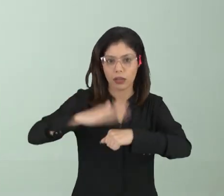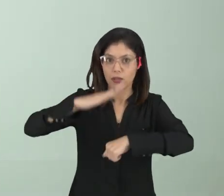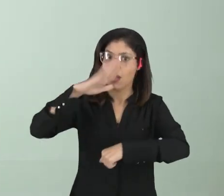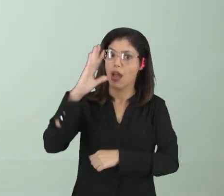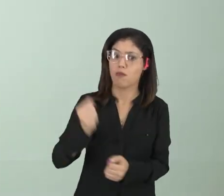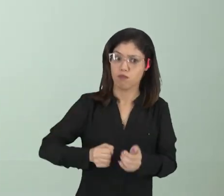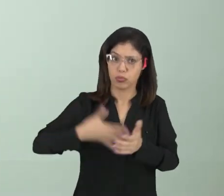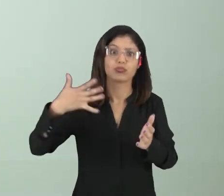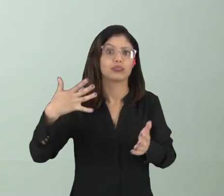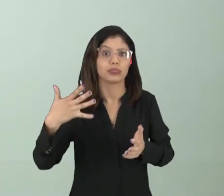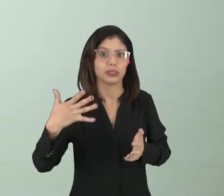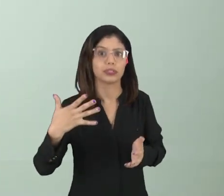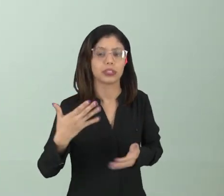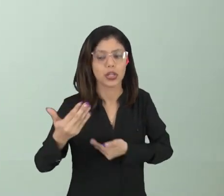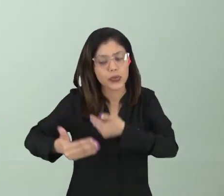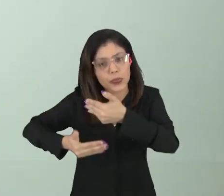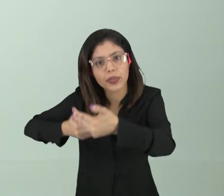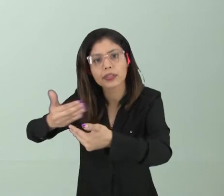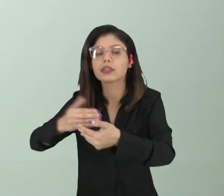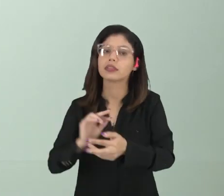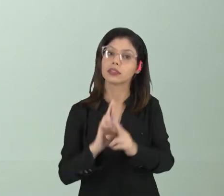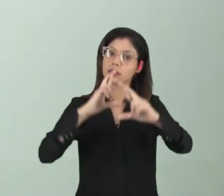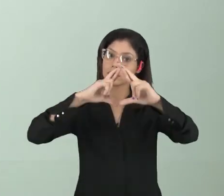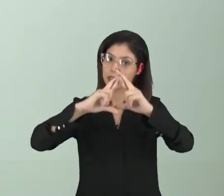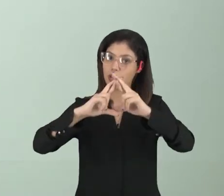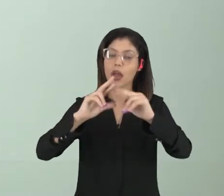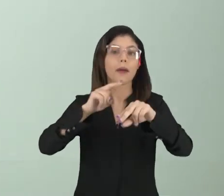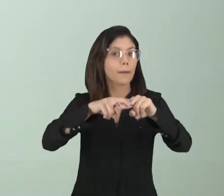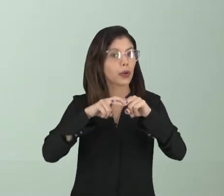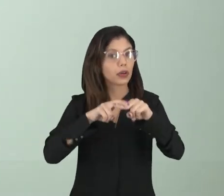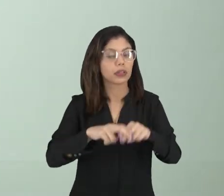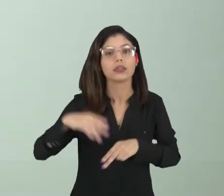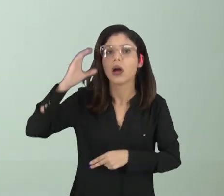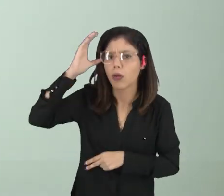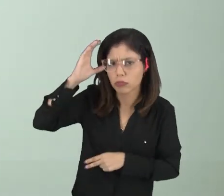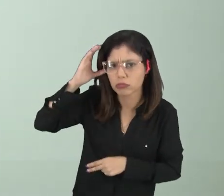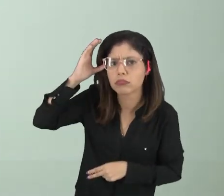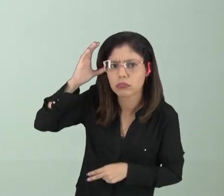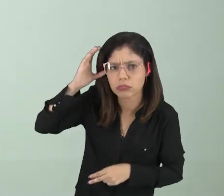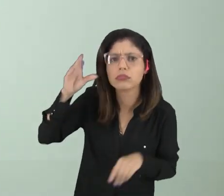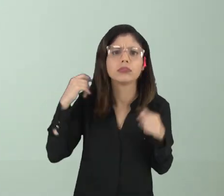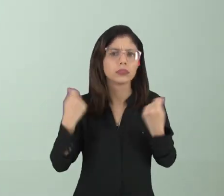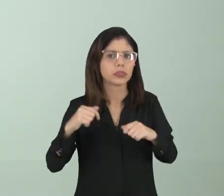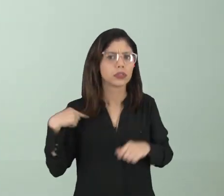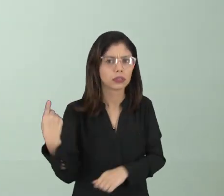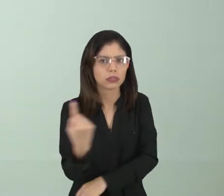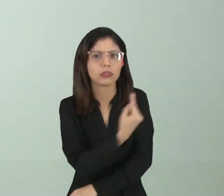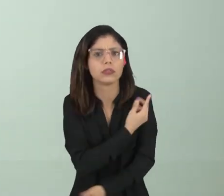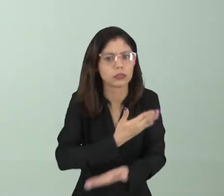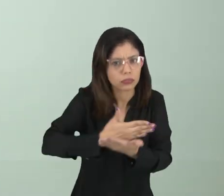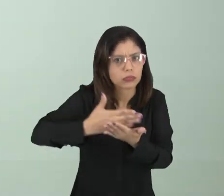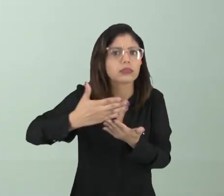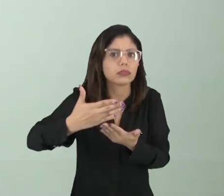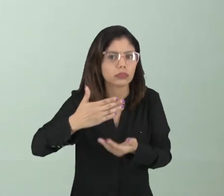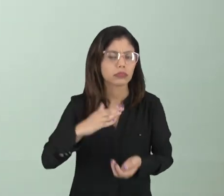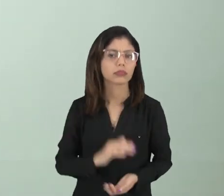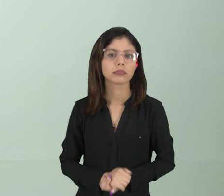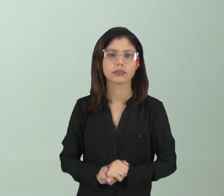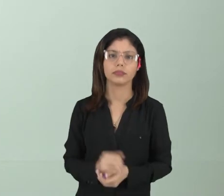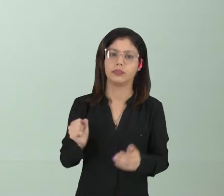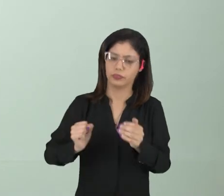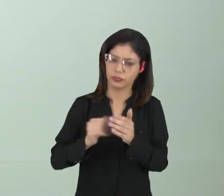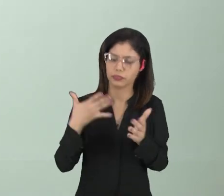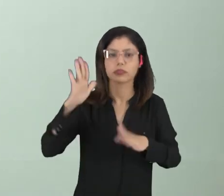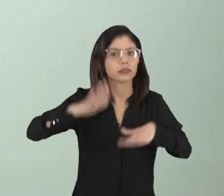custo, esse processo para fazer essa reciclagem. Por isso, a conscientização precisa começar de nós. Muitas